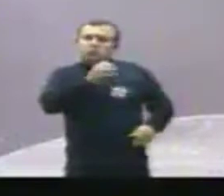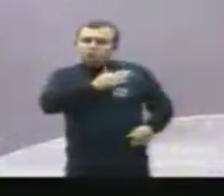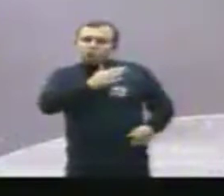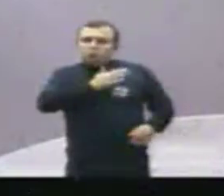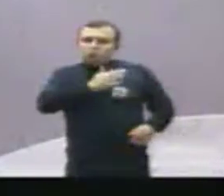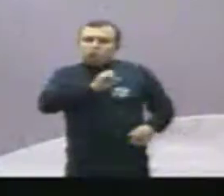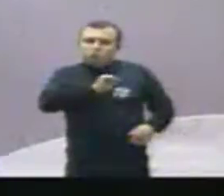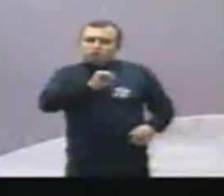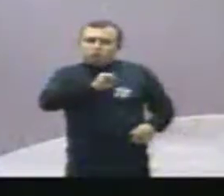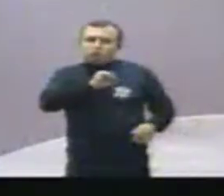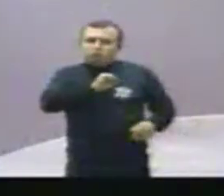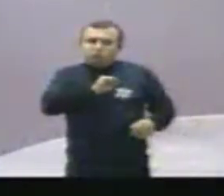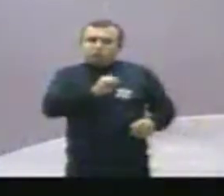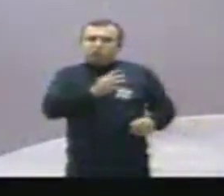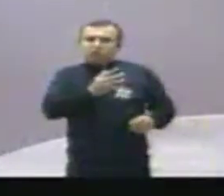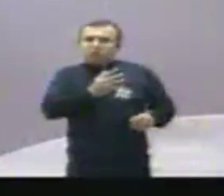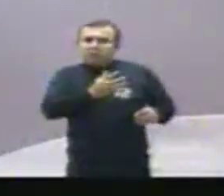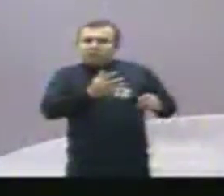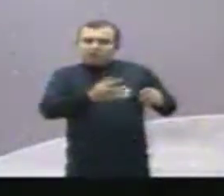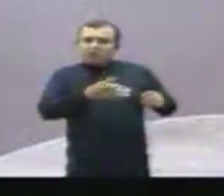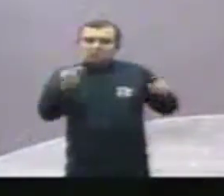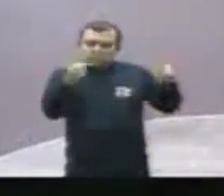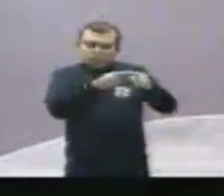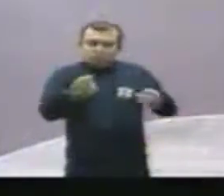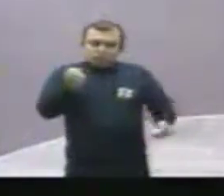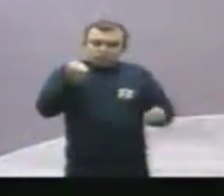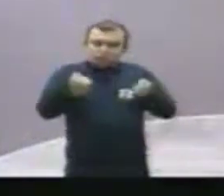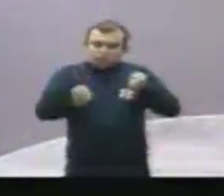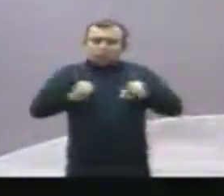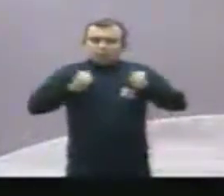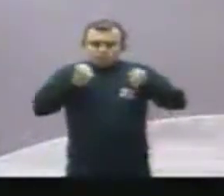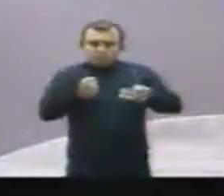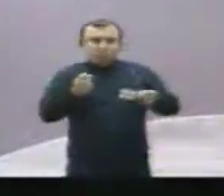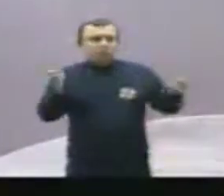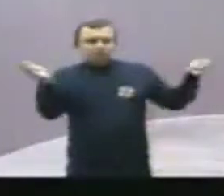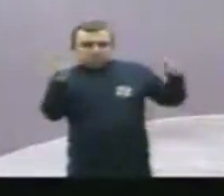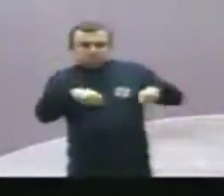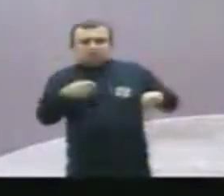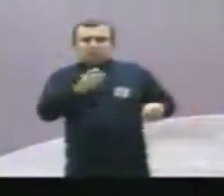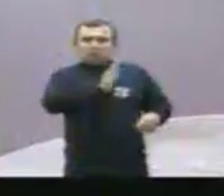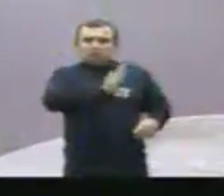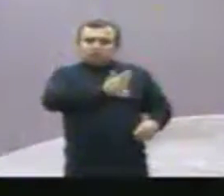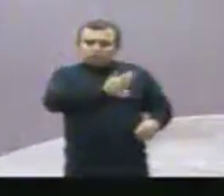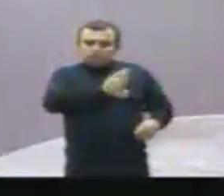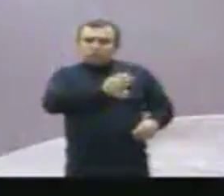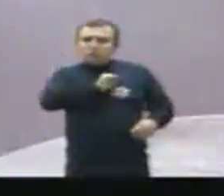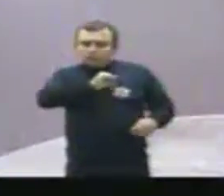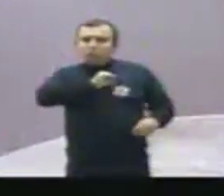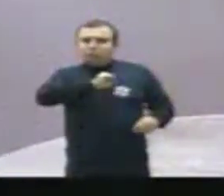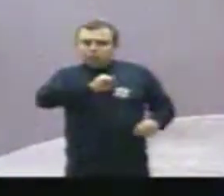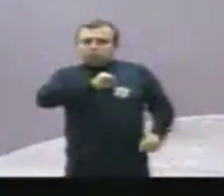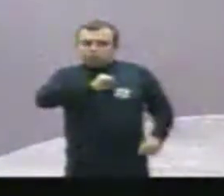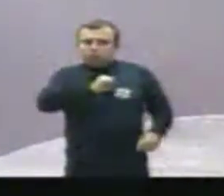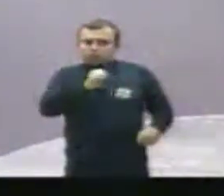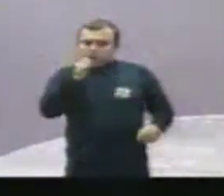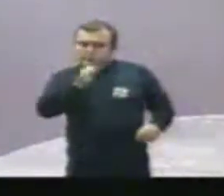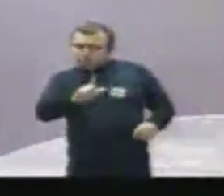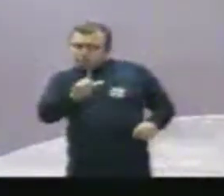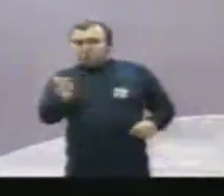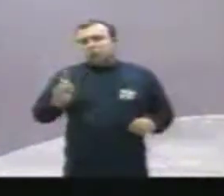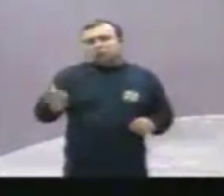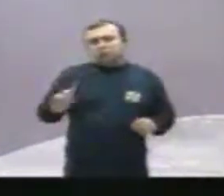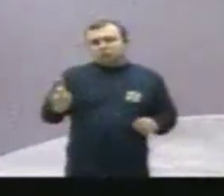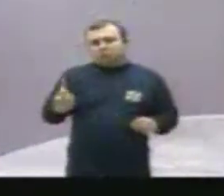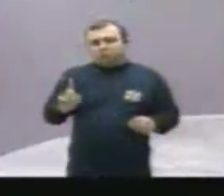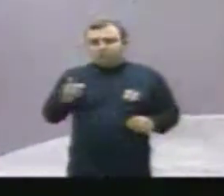atividade física está adequado com o seu coração, com a sua capacidade cardíaca. Ou seja, para você saber